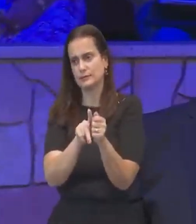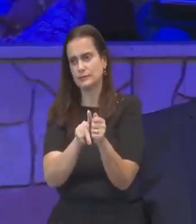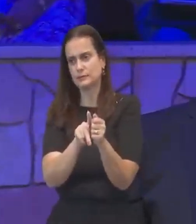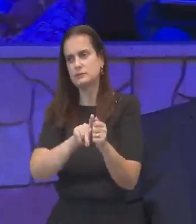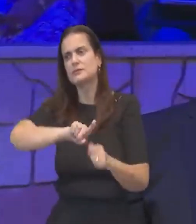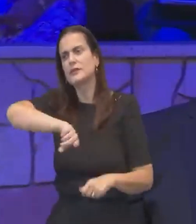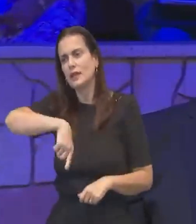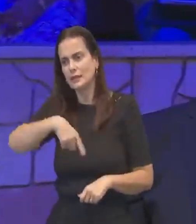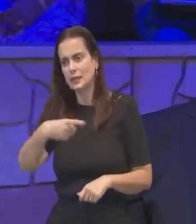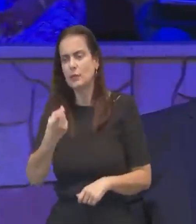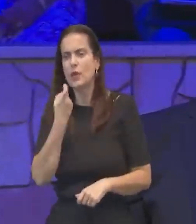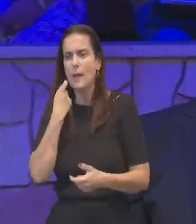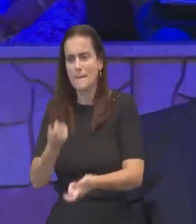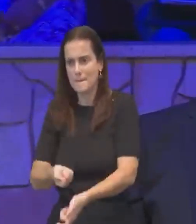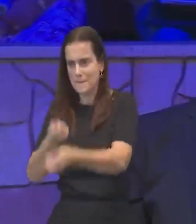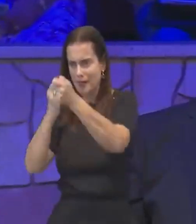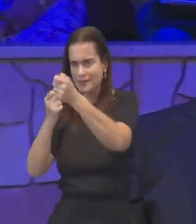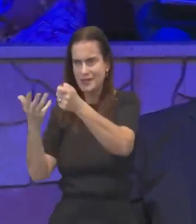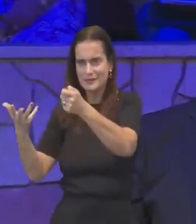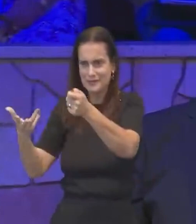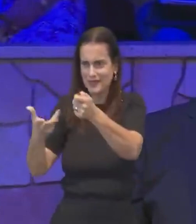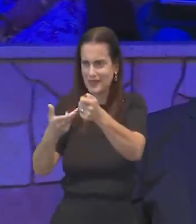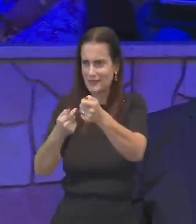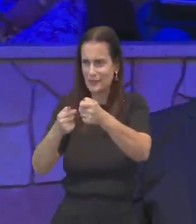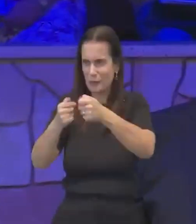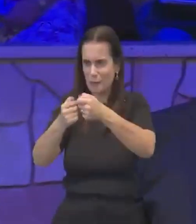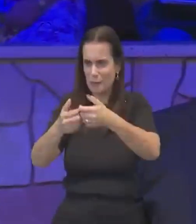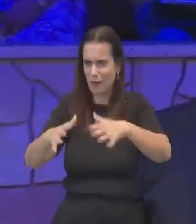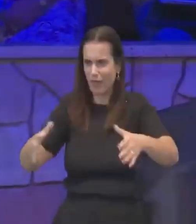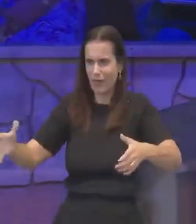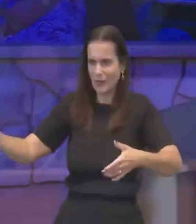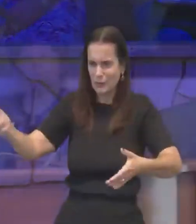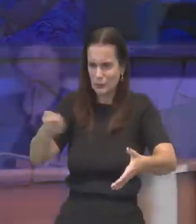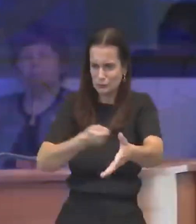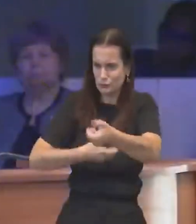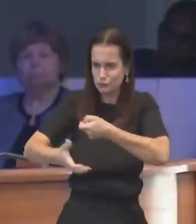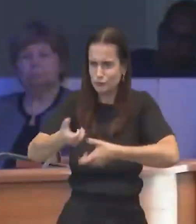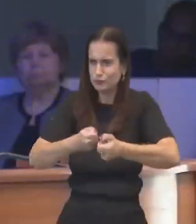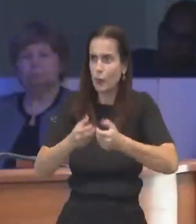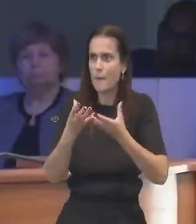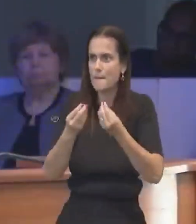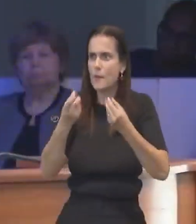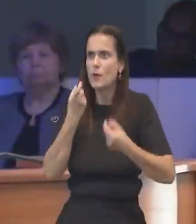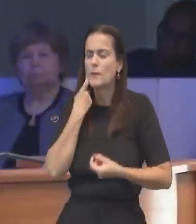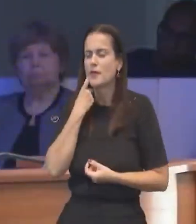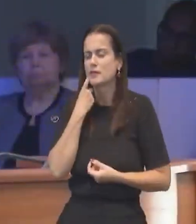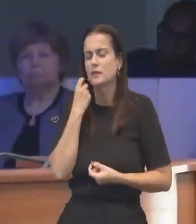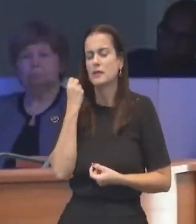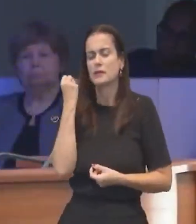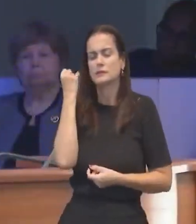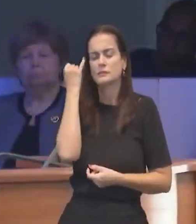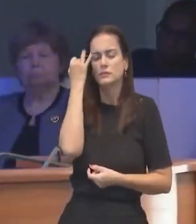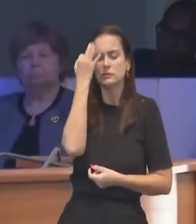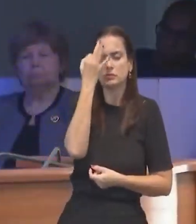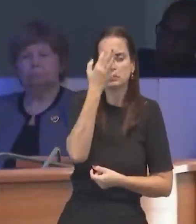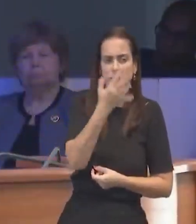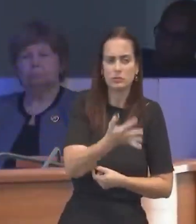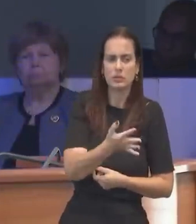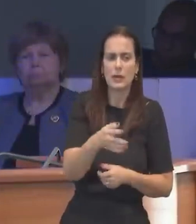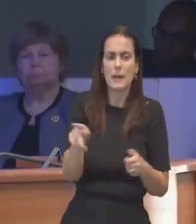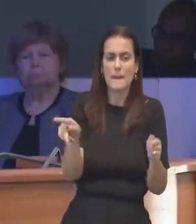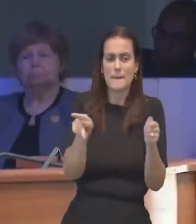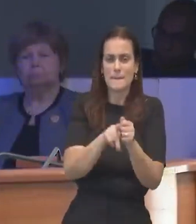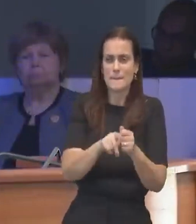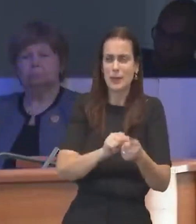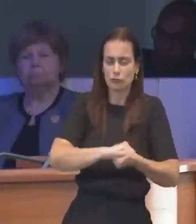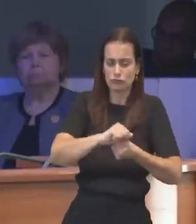Após a pesca maravilhosa, a noite havia sido desgastante e Pedro estava ali a lavar